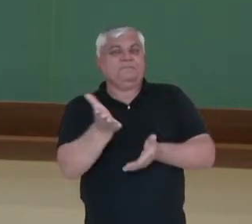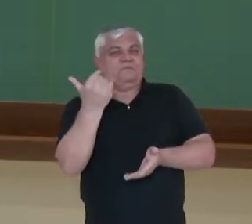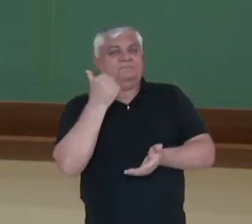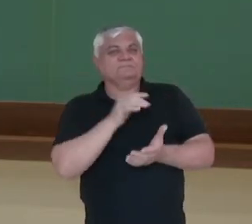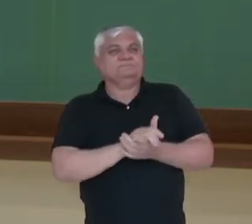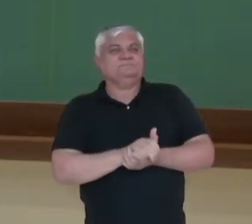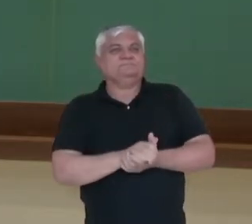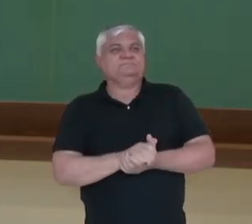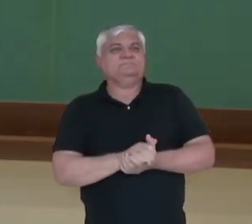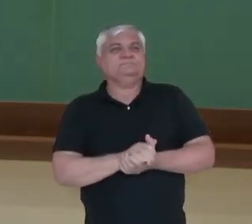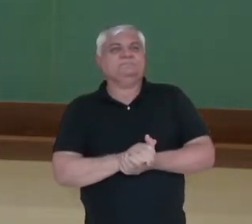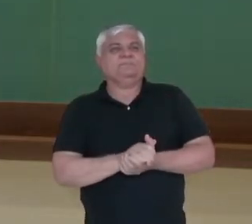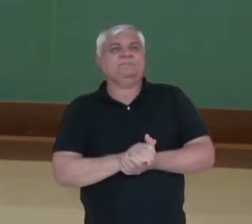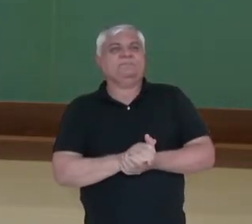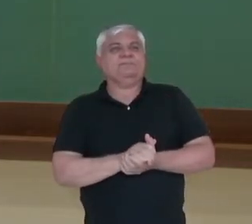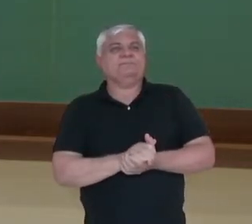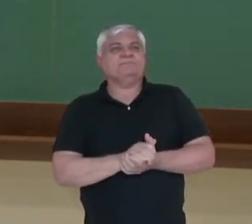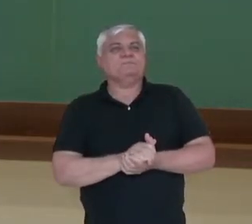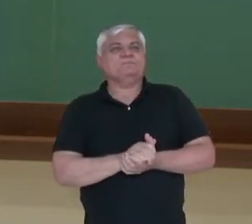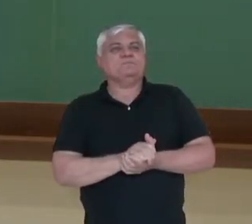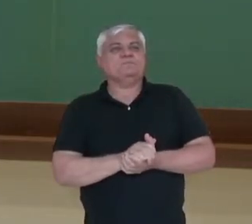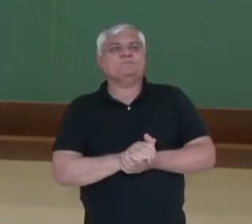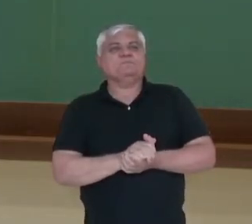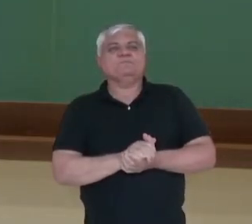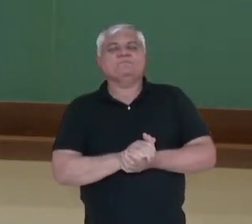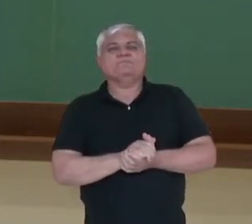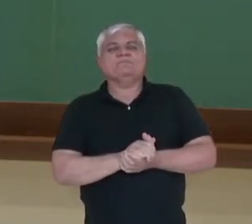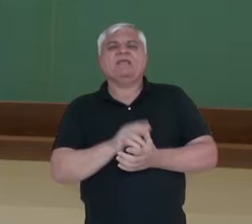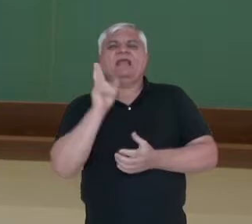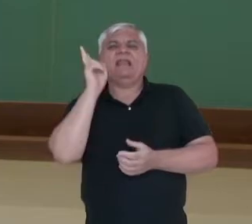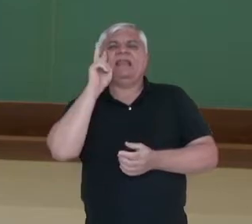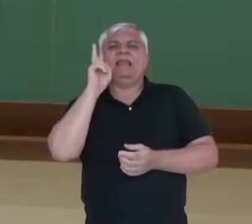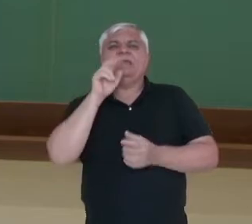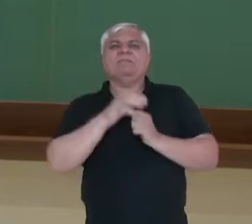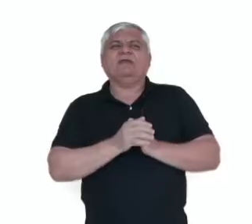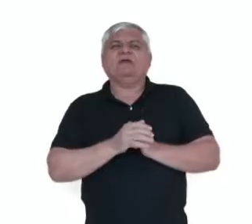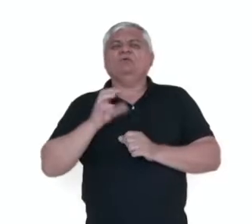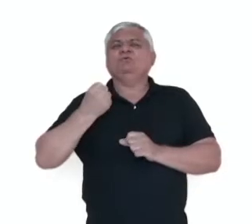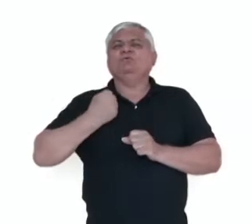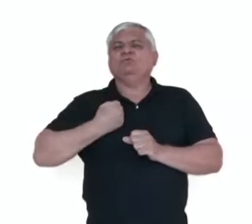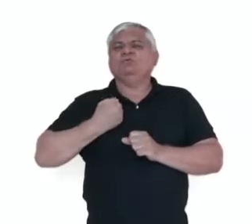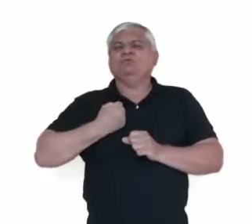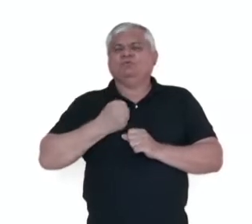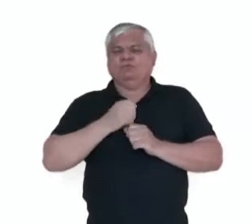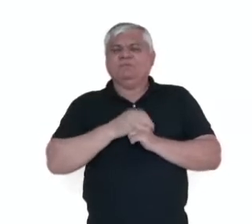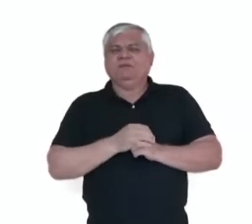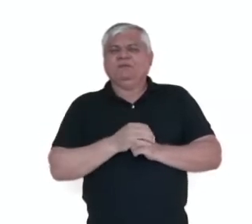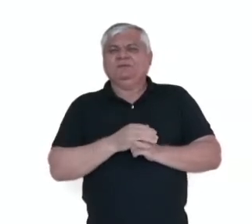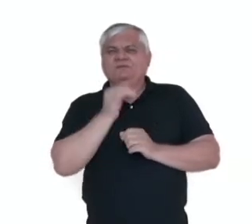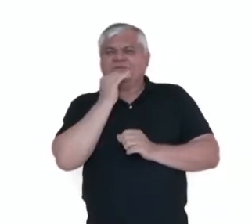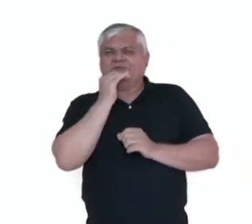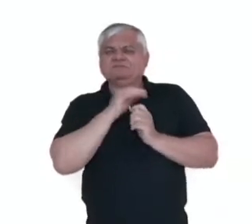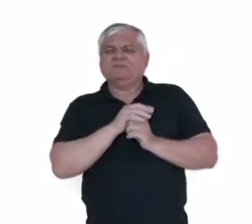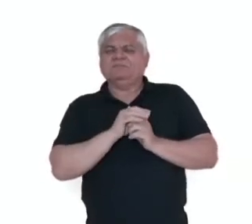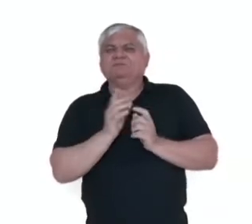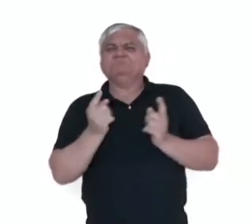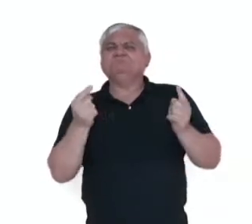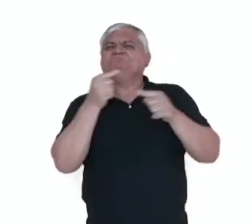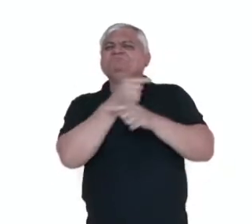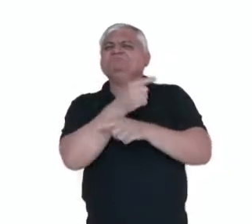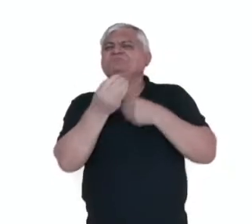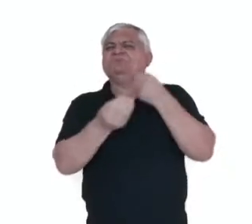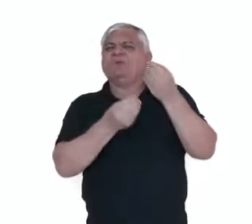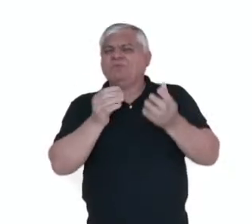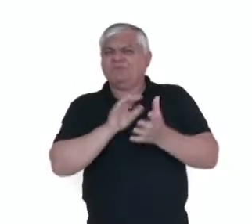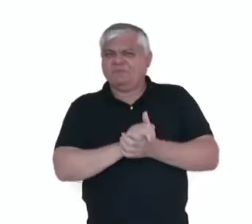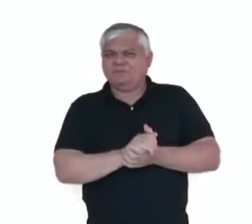lá? Bom, lembre então do conceito de números inversamente proporcionais?